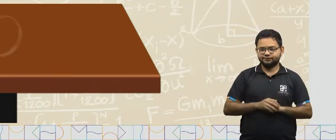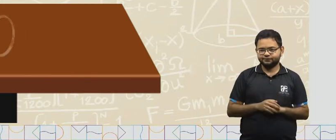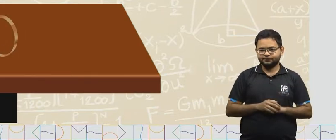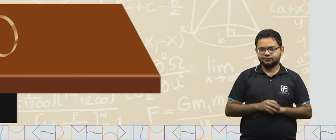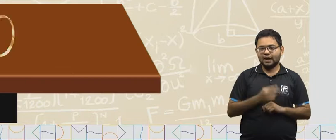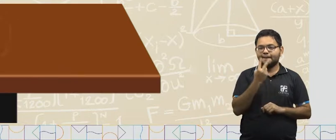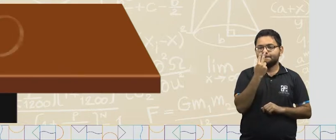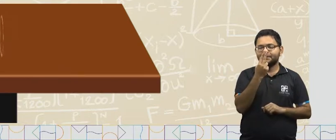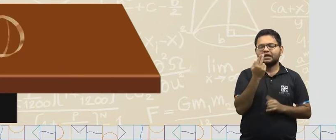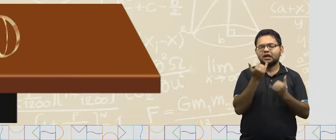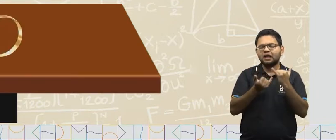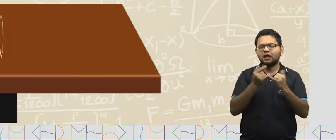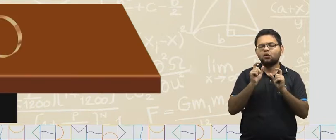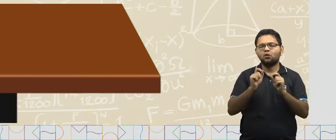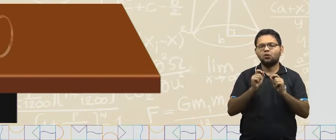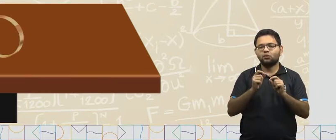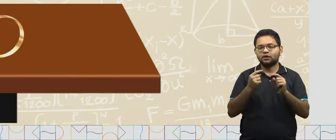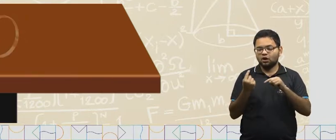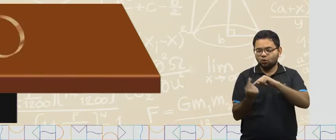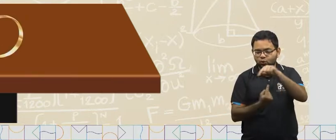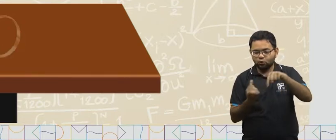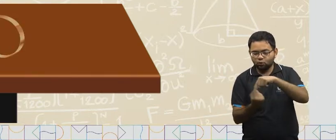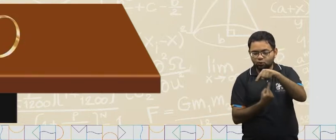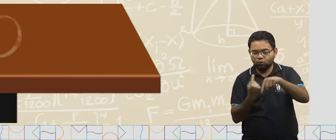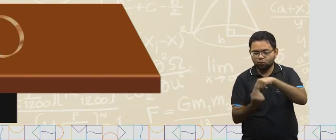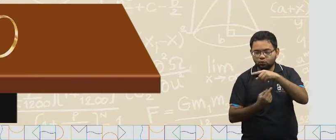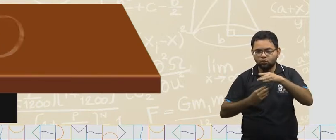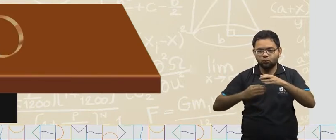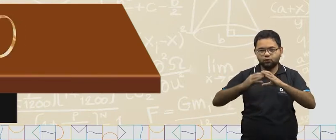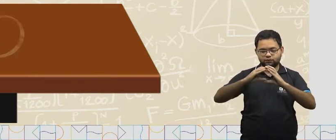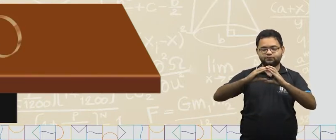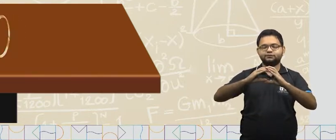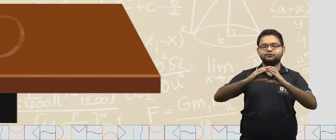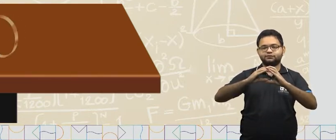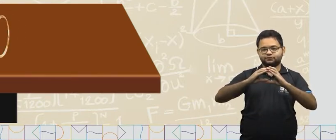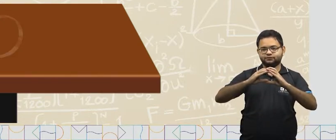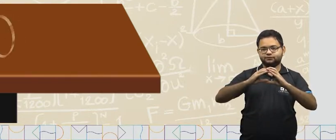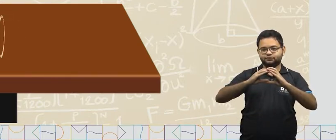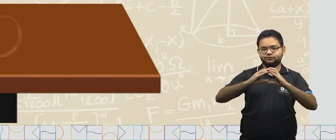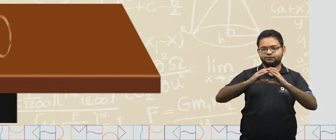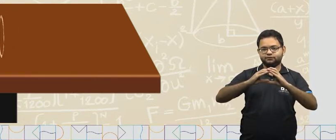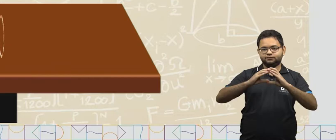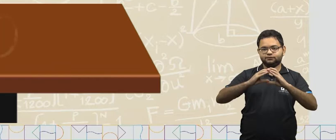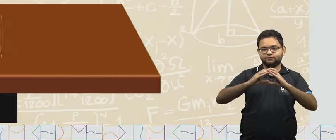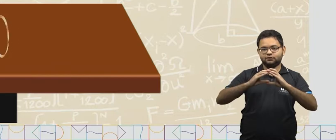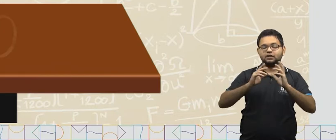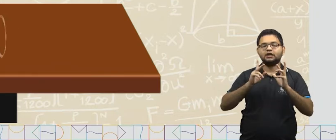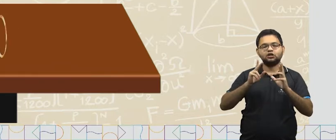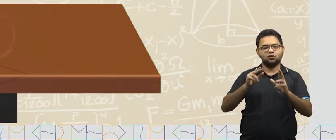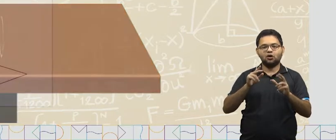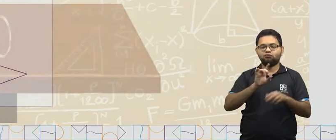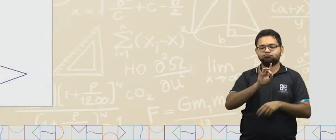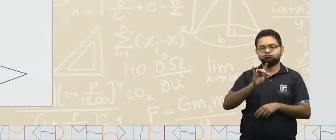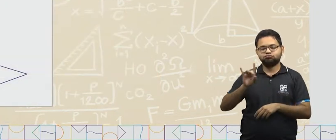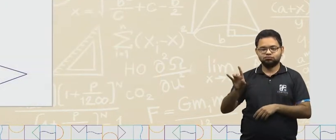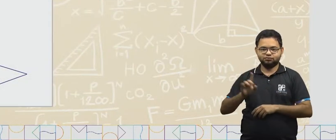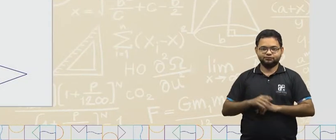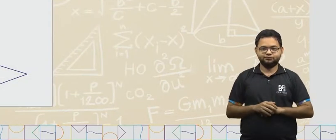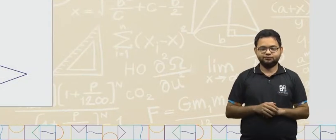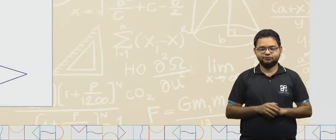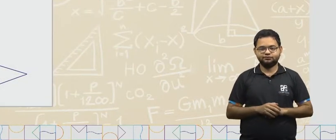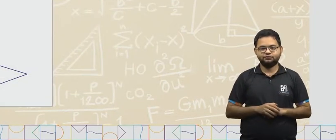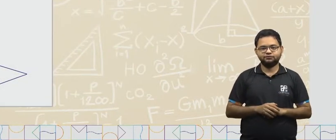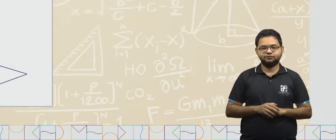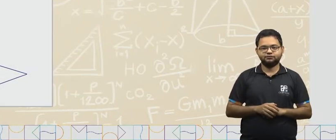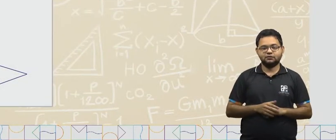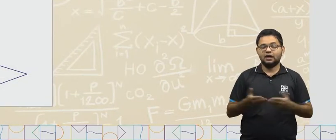que parece que se transforma numa esfera. Da mesma forma, funciona com os corpos redondos. Veremos